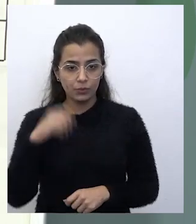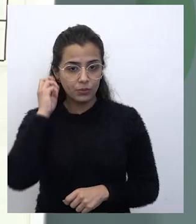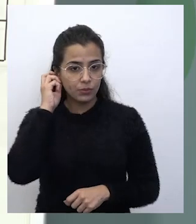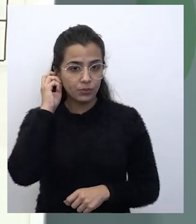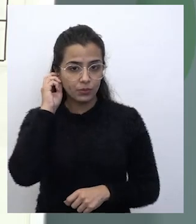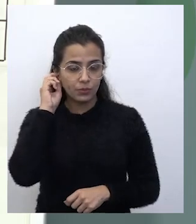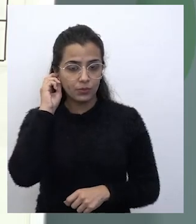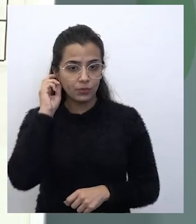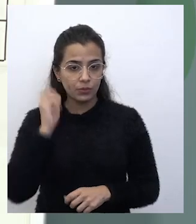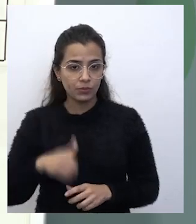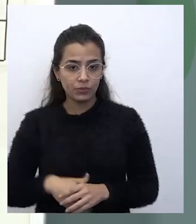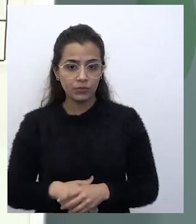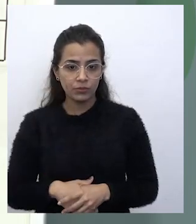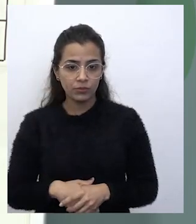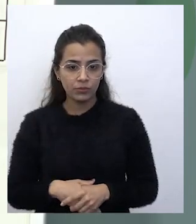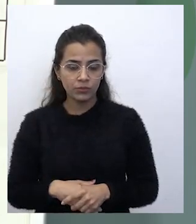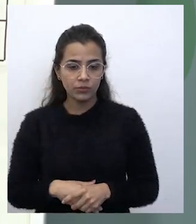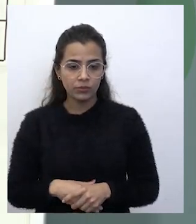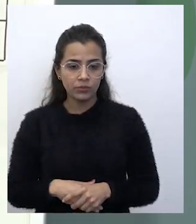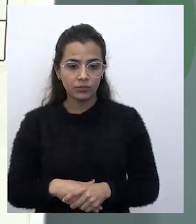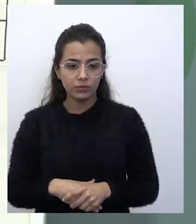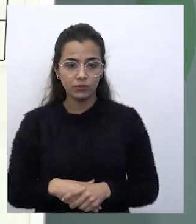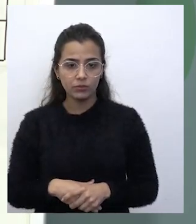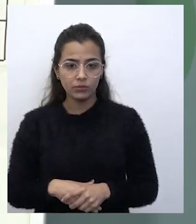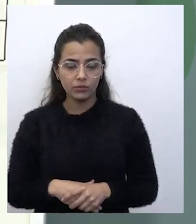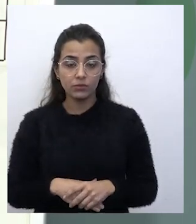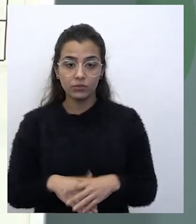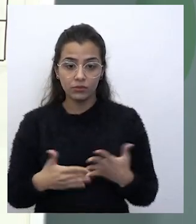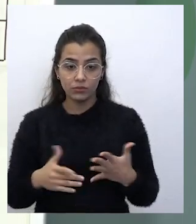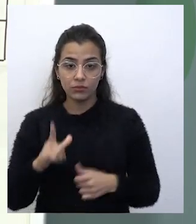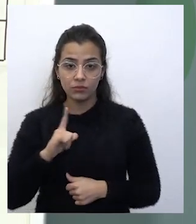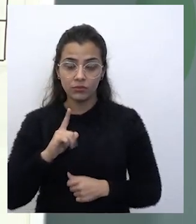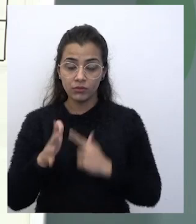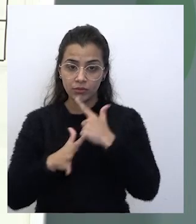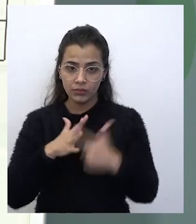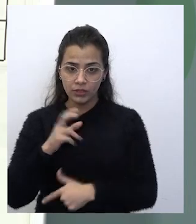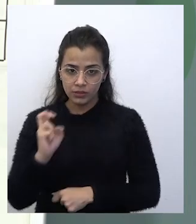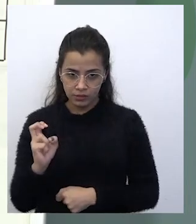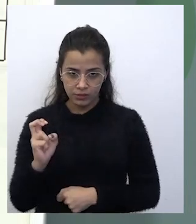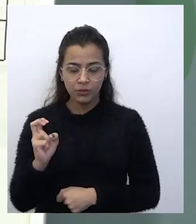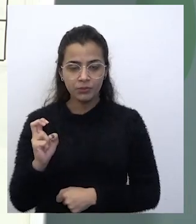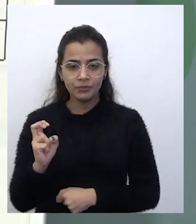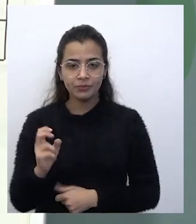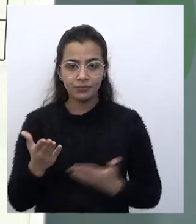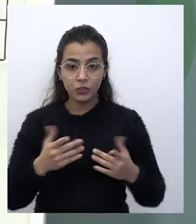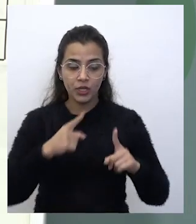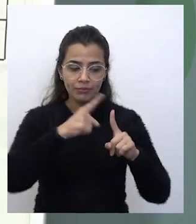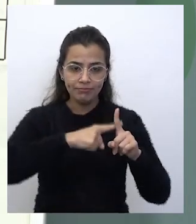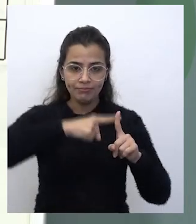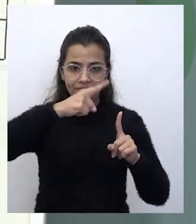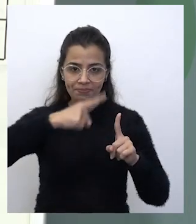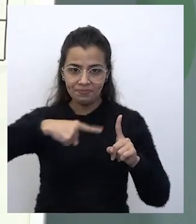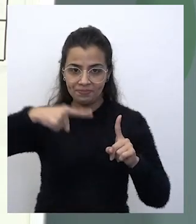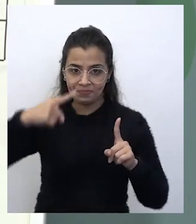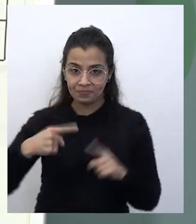o 8. Aqui. Então, a gente tem esses 5 pontos, vamos traçar a nossa parábola. Vou começar daqui, do lado de cá.